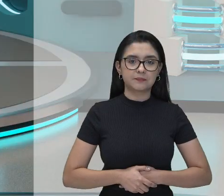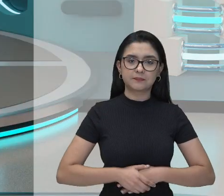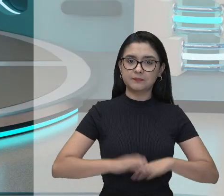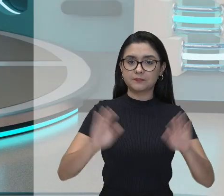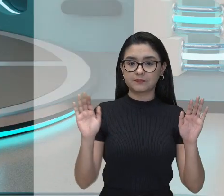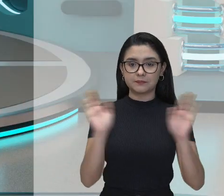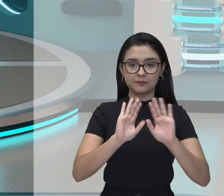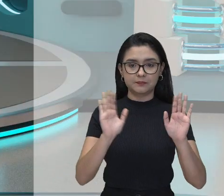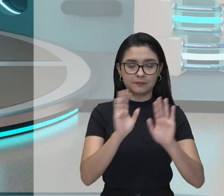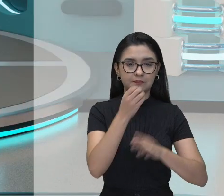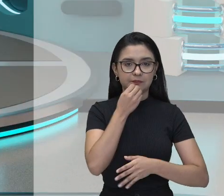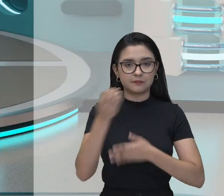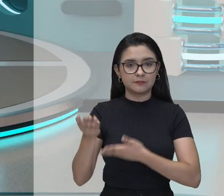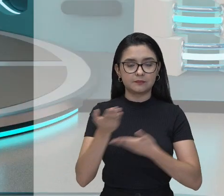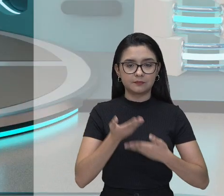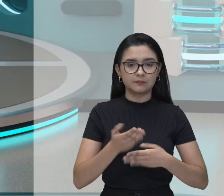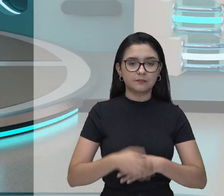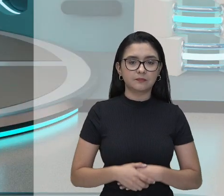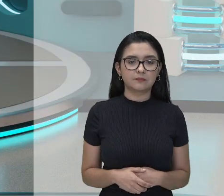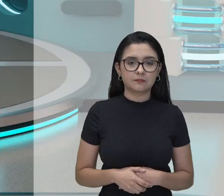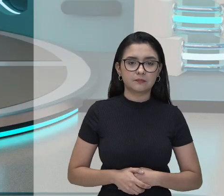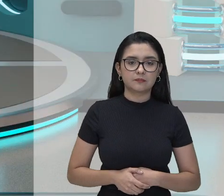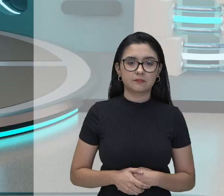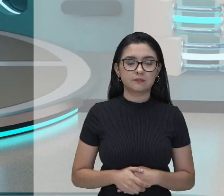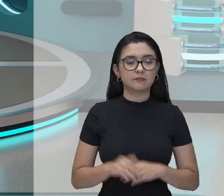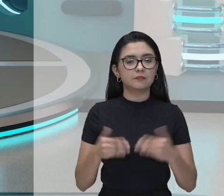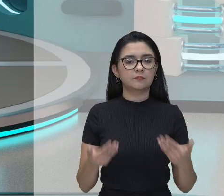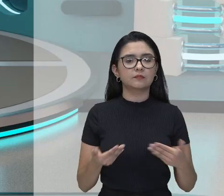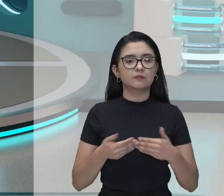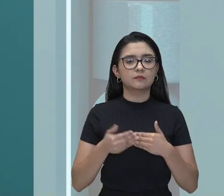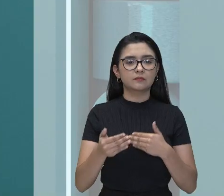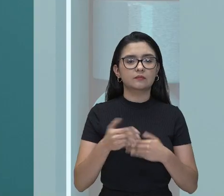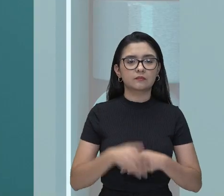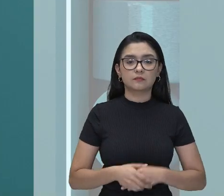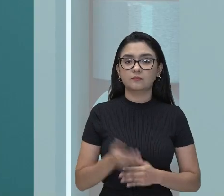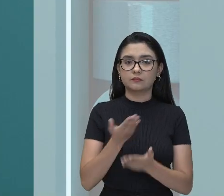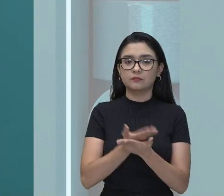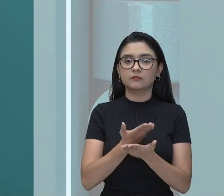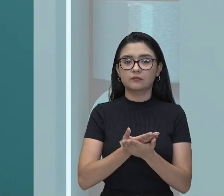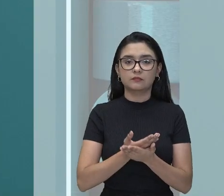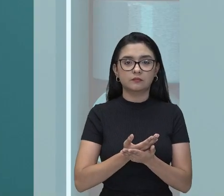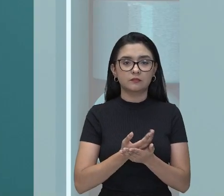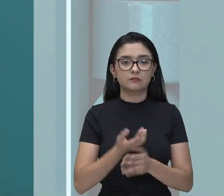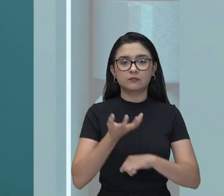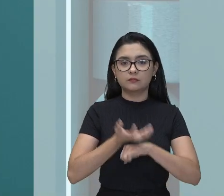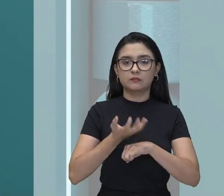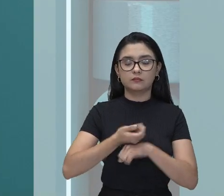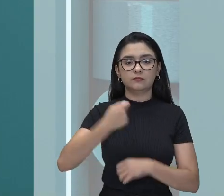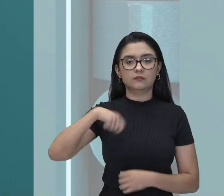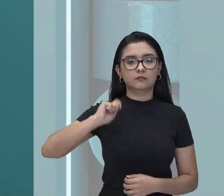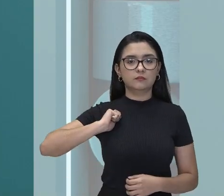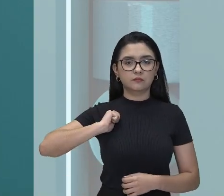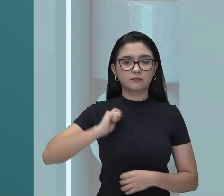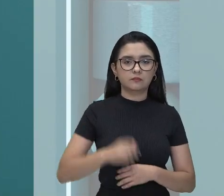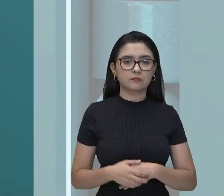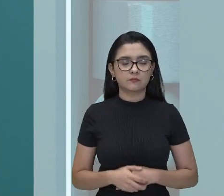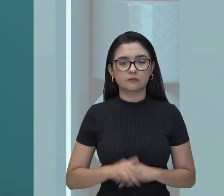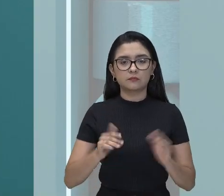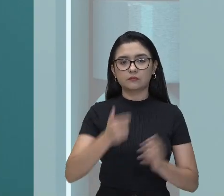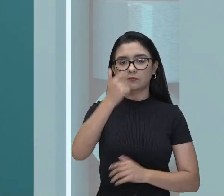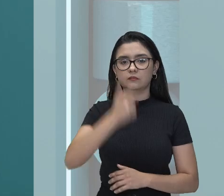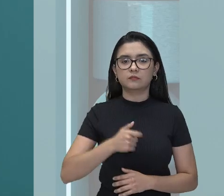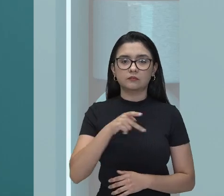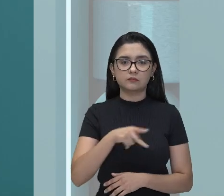Hola, bienvenido a todos y vamos nosotros para más una clase de espanhol.